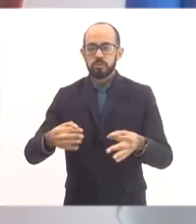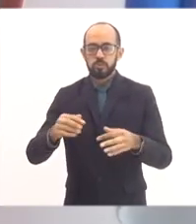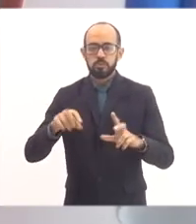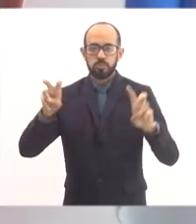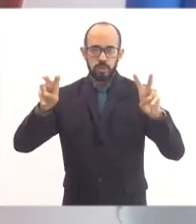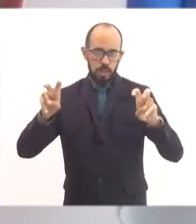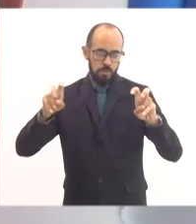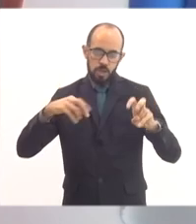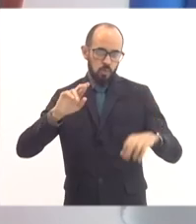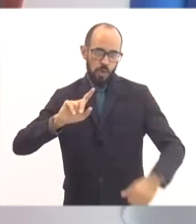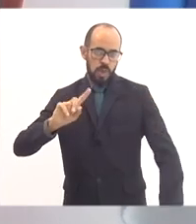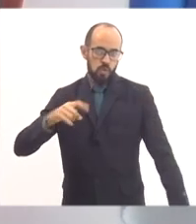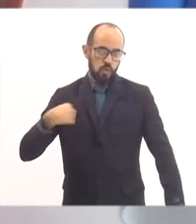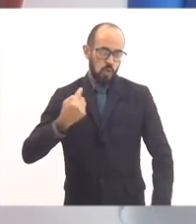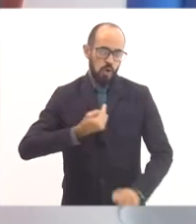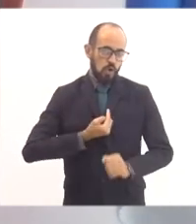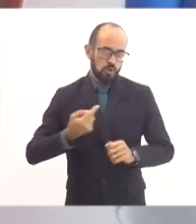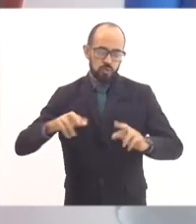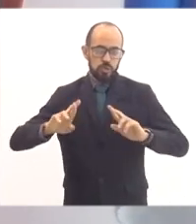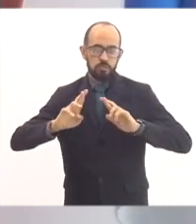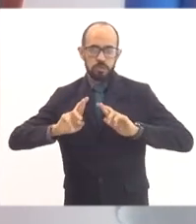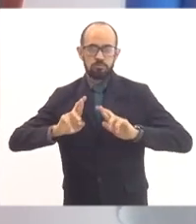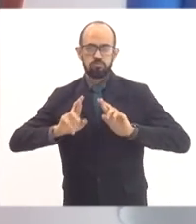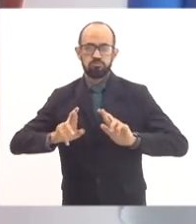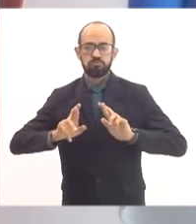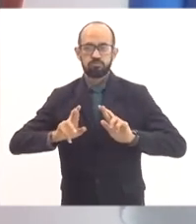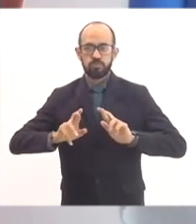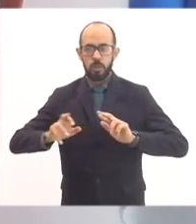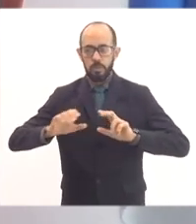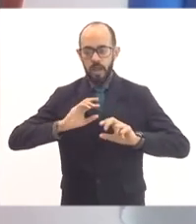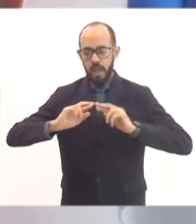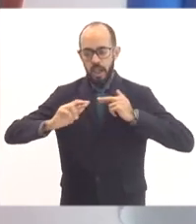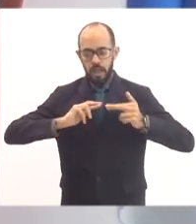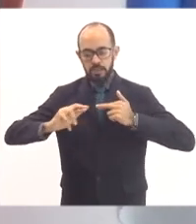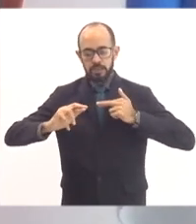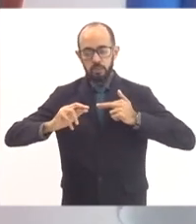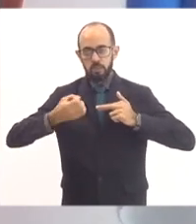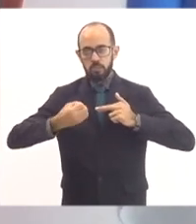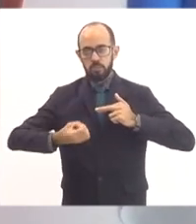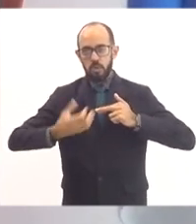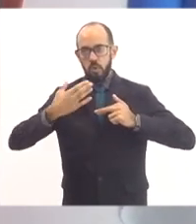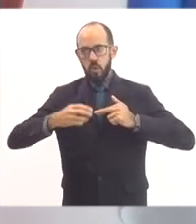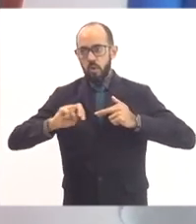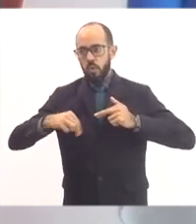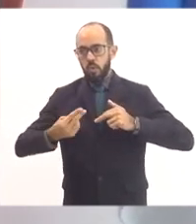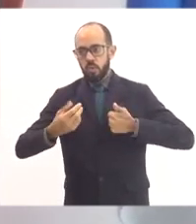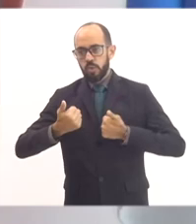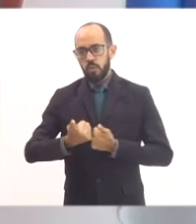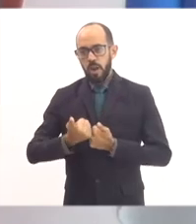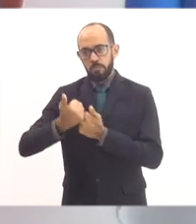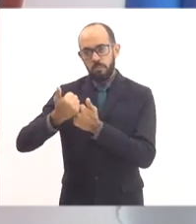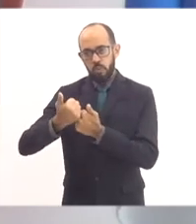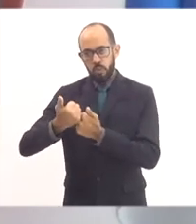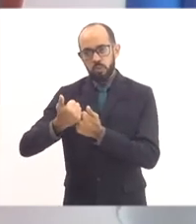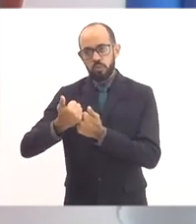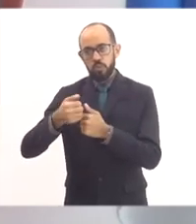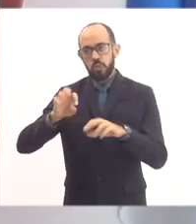ter uma expectativa de ter uma boa relação, de eventualmente contar com o apoio, com